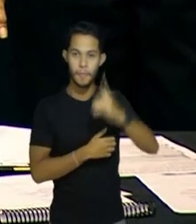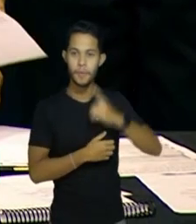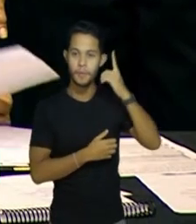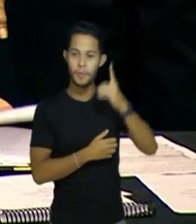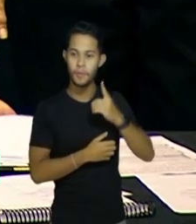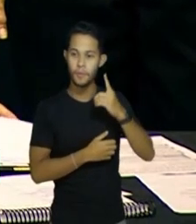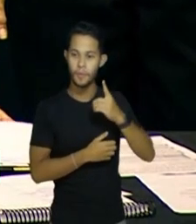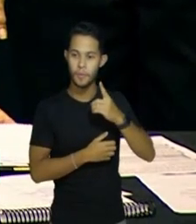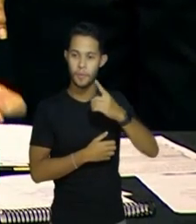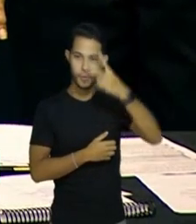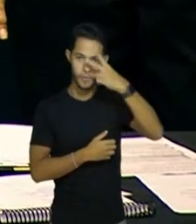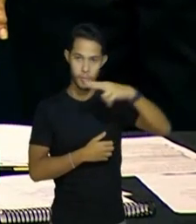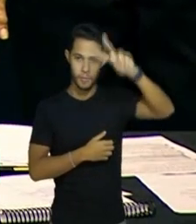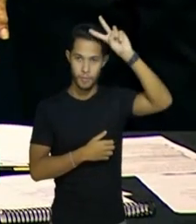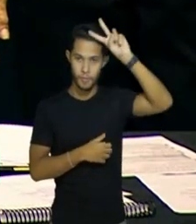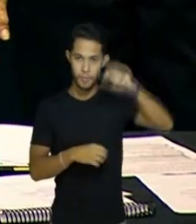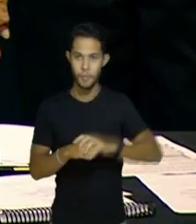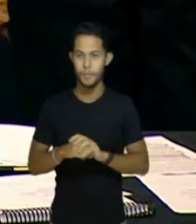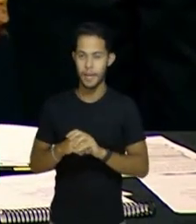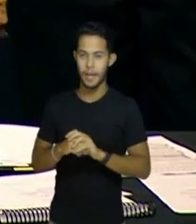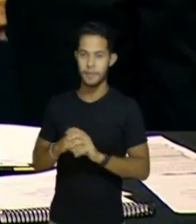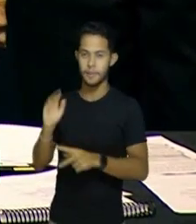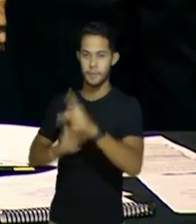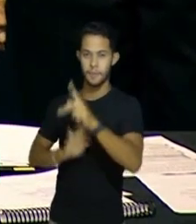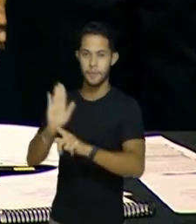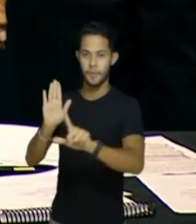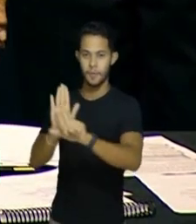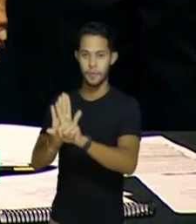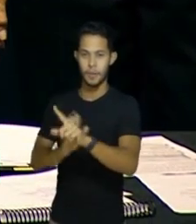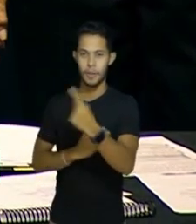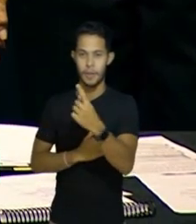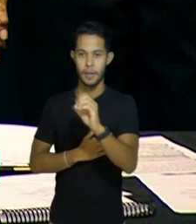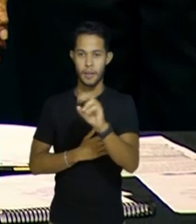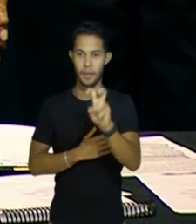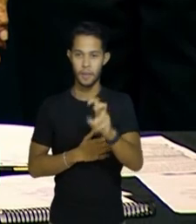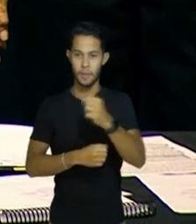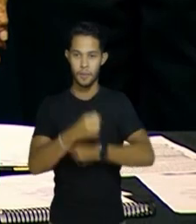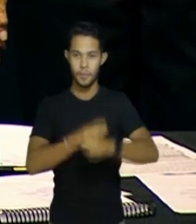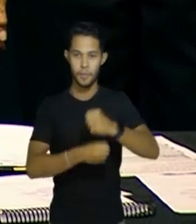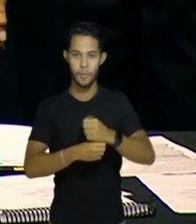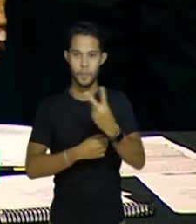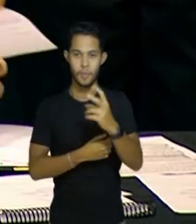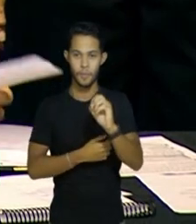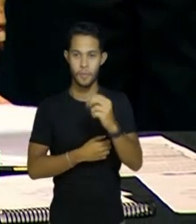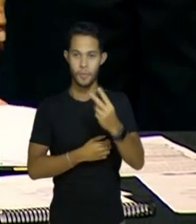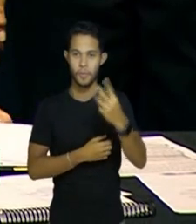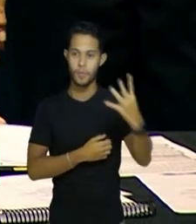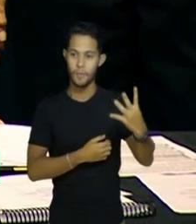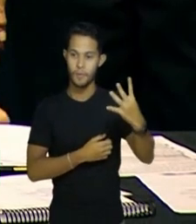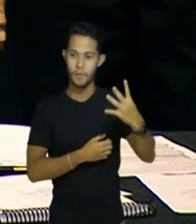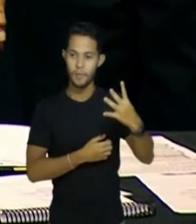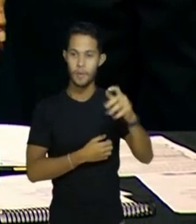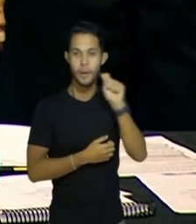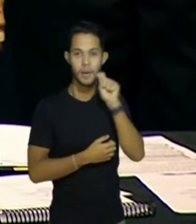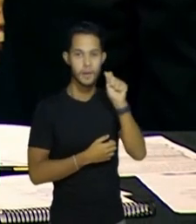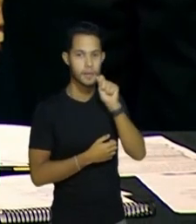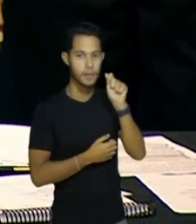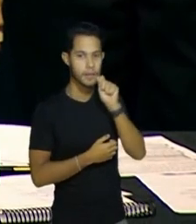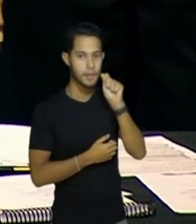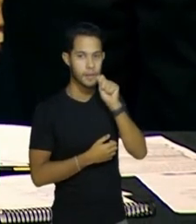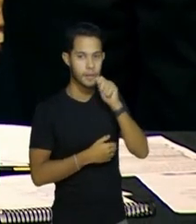Preso. Projeto de Lei 105/2024, autoria, deputada Ana Campagnolo.